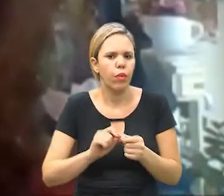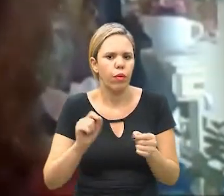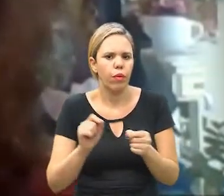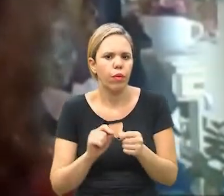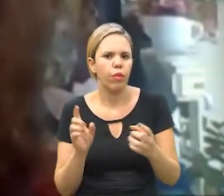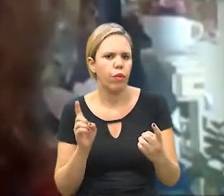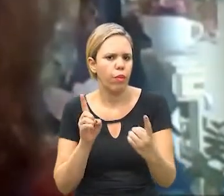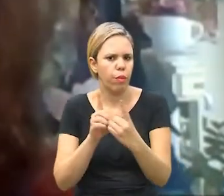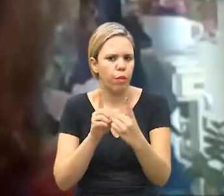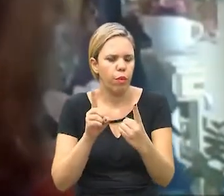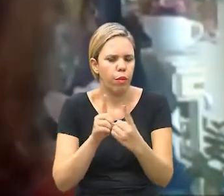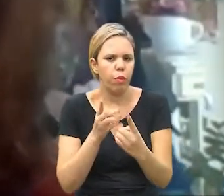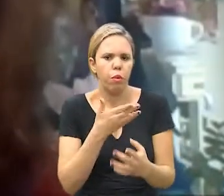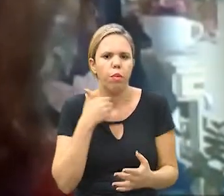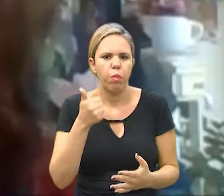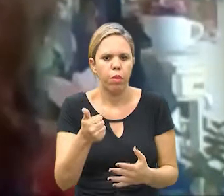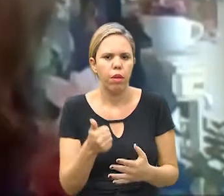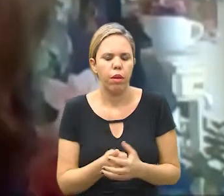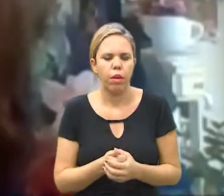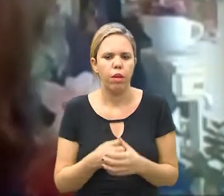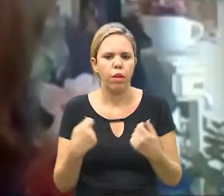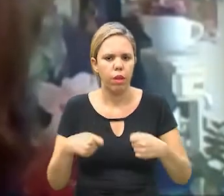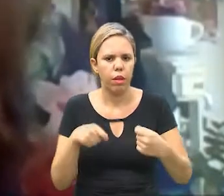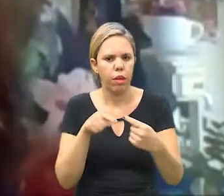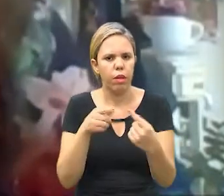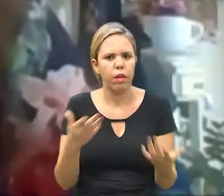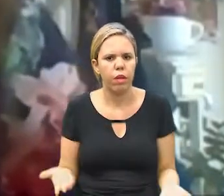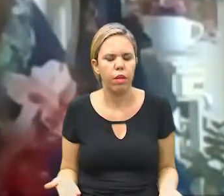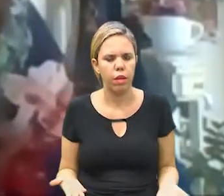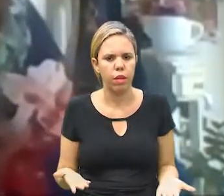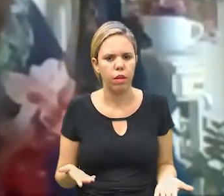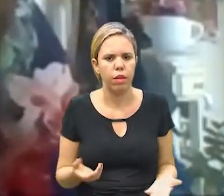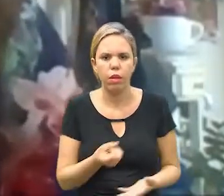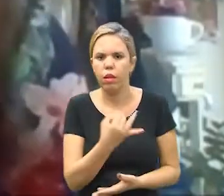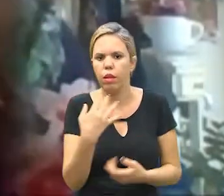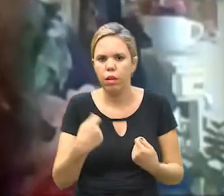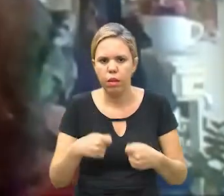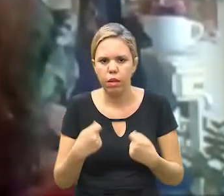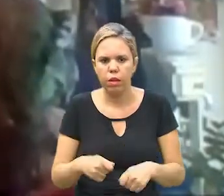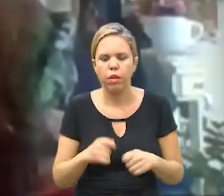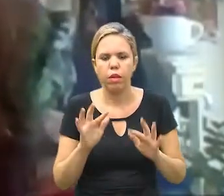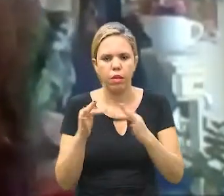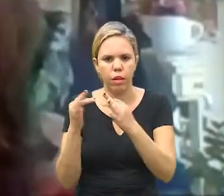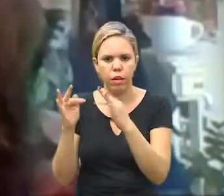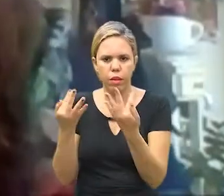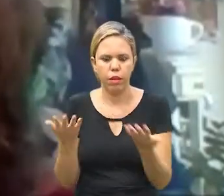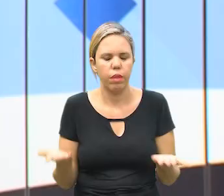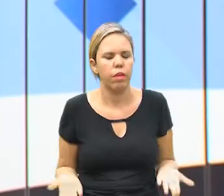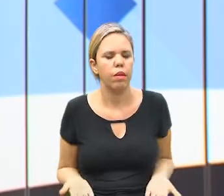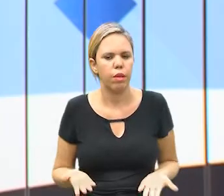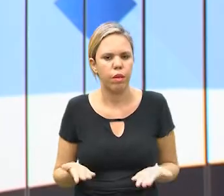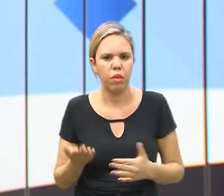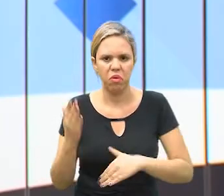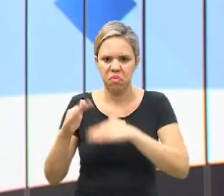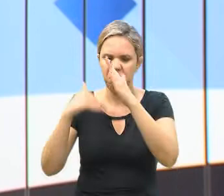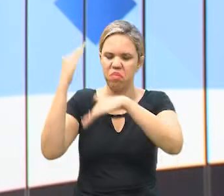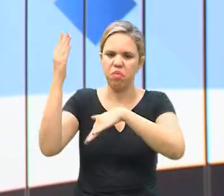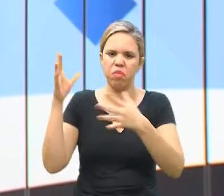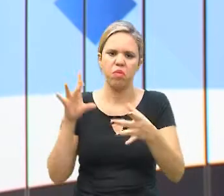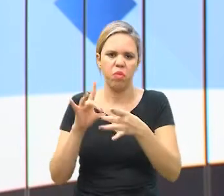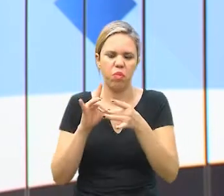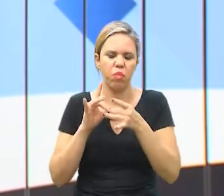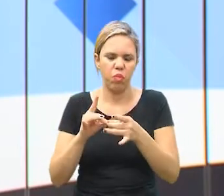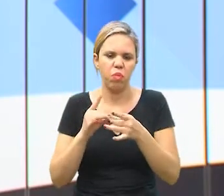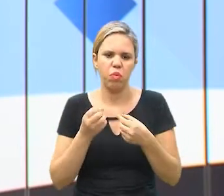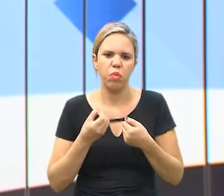um atendimento melhor às necessidades e às demandas daquelas famílias. Olha, é uma evolução, uma união pelo